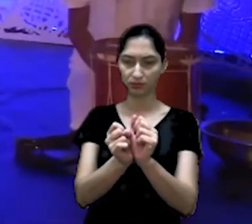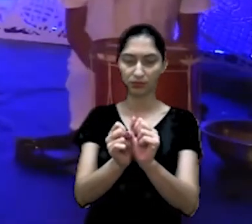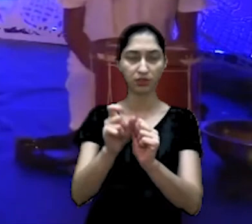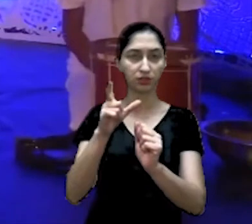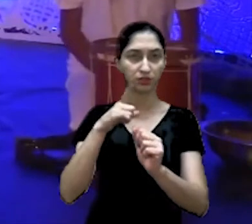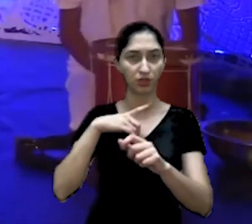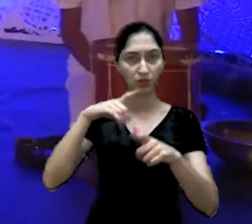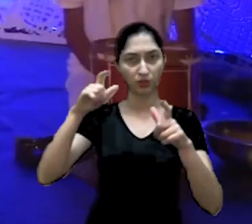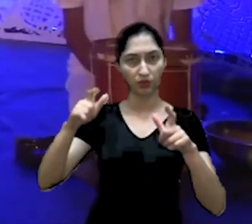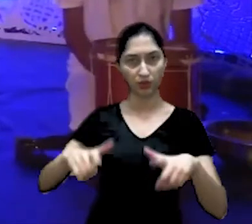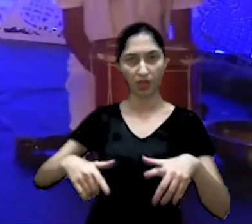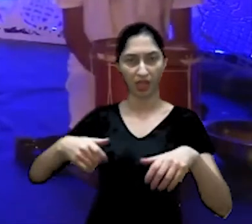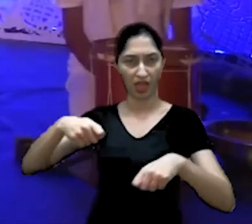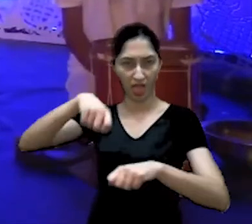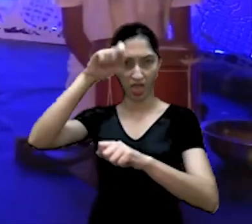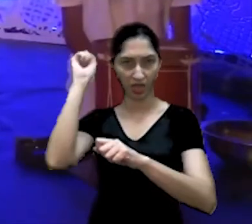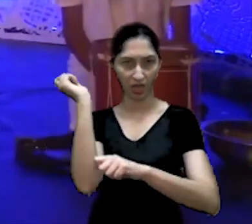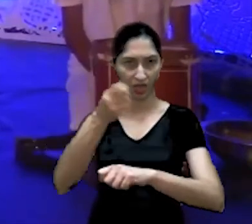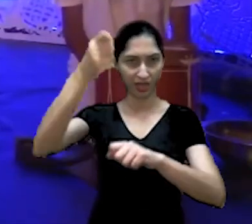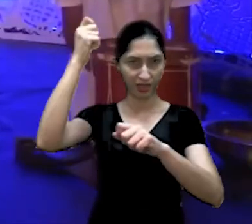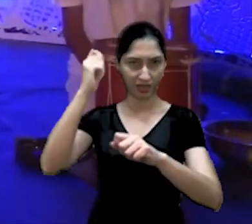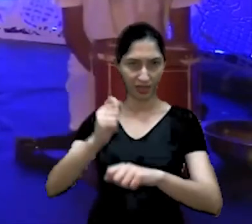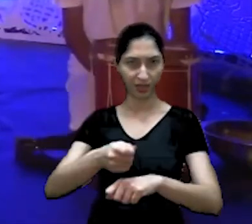Eu quero ver.